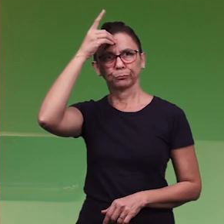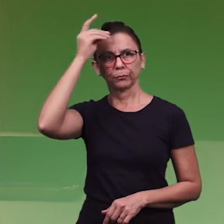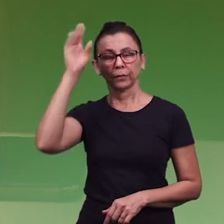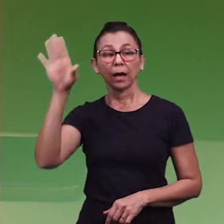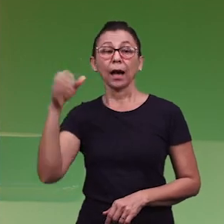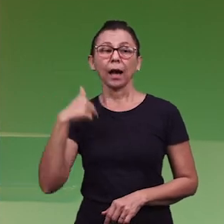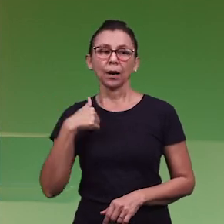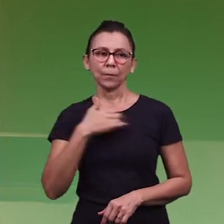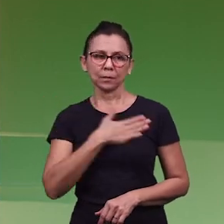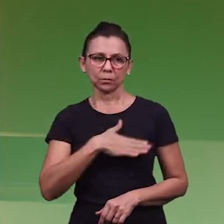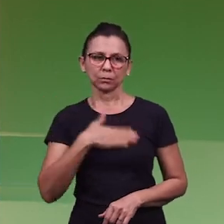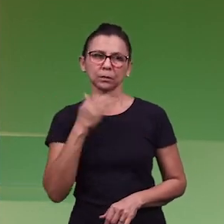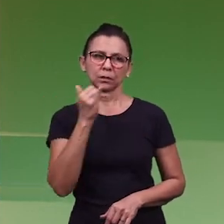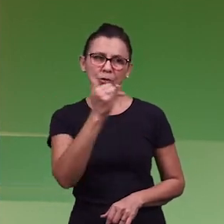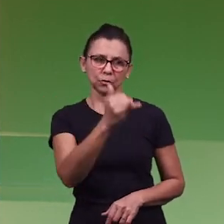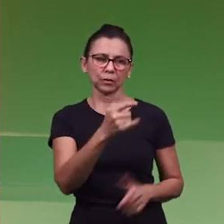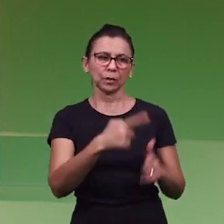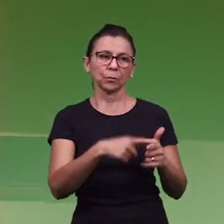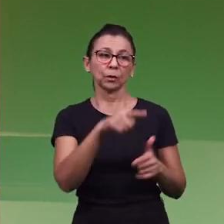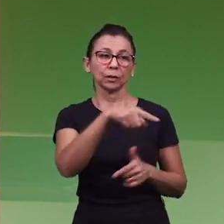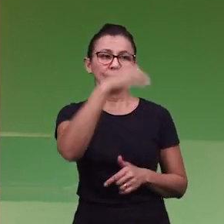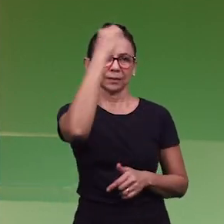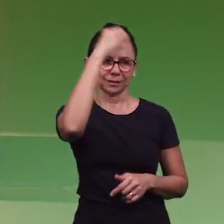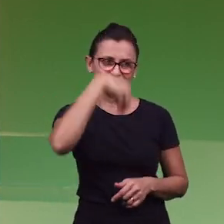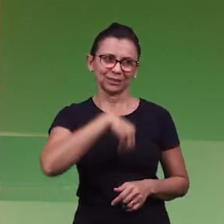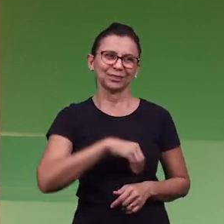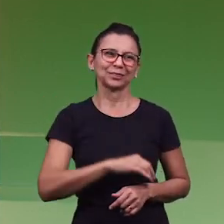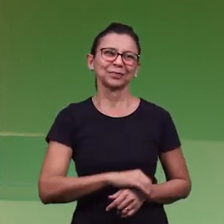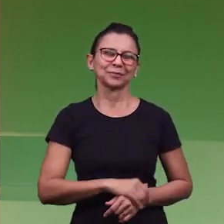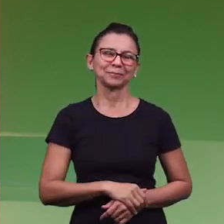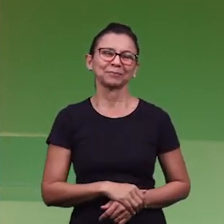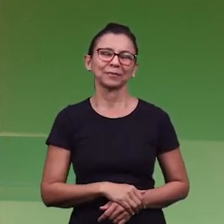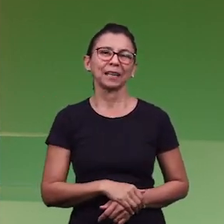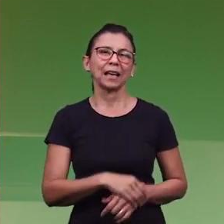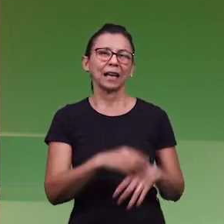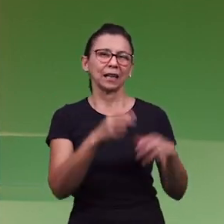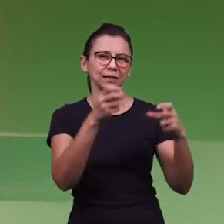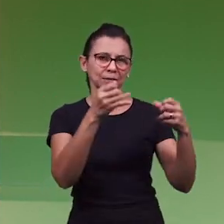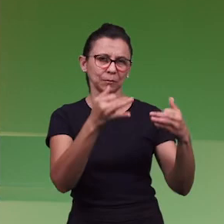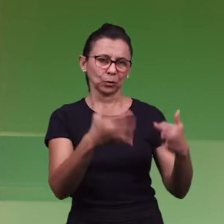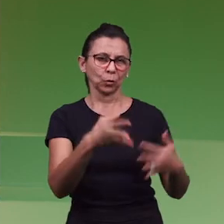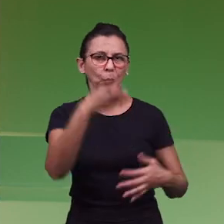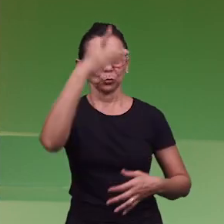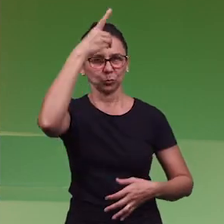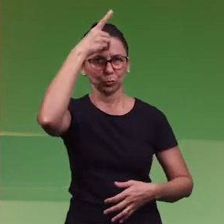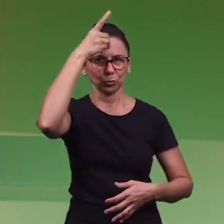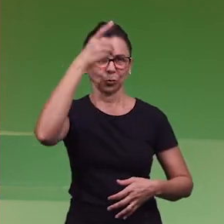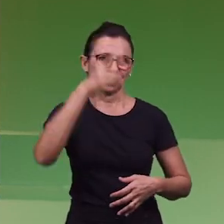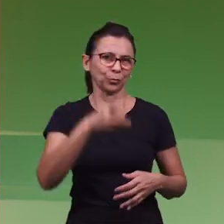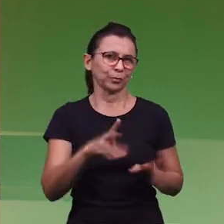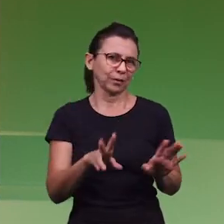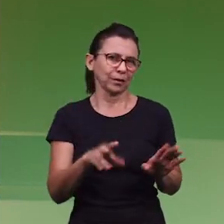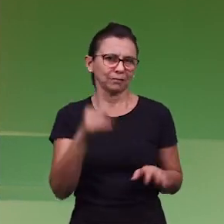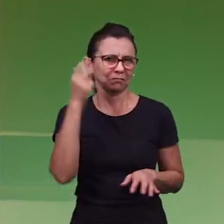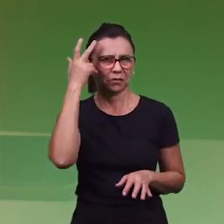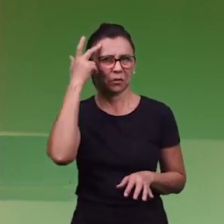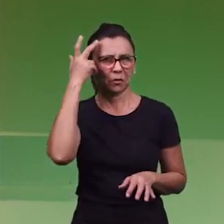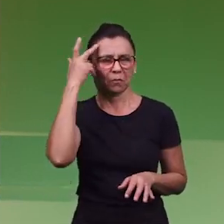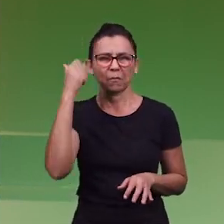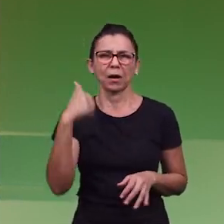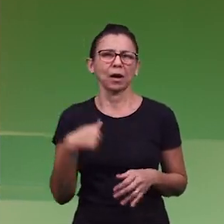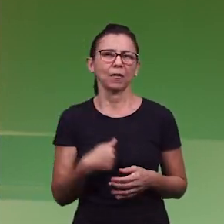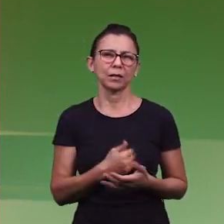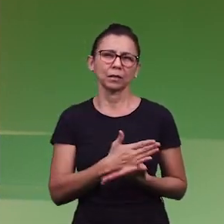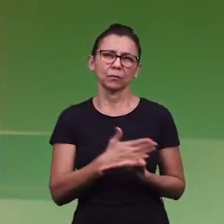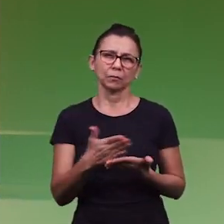gostaria de te contar por que você desistiu da viagem. E contou o dom espiritual para ele. Naturalmente, era uma nova convertida, o